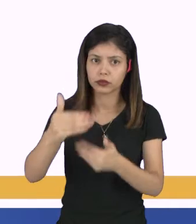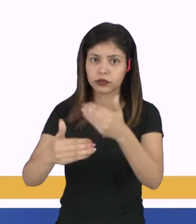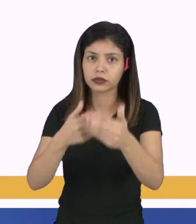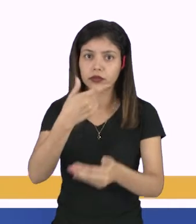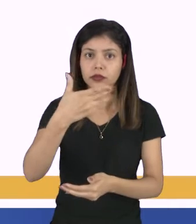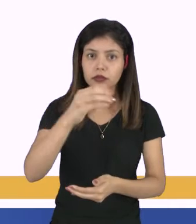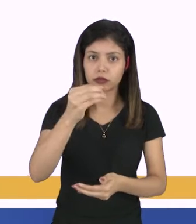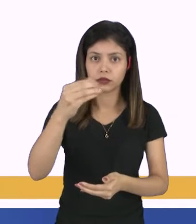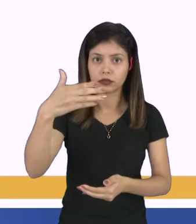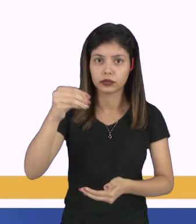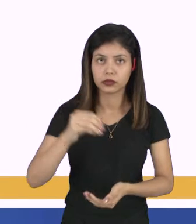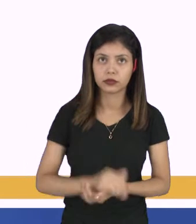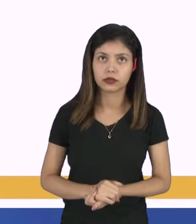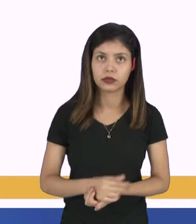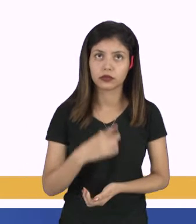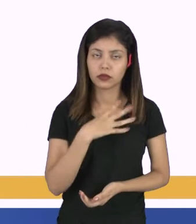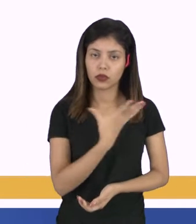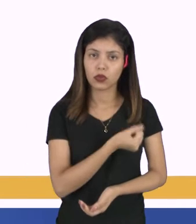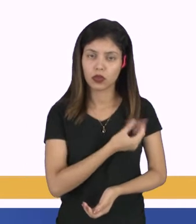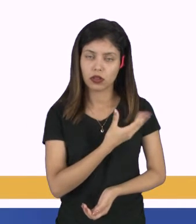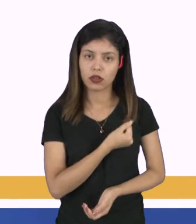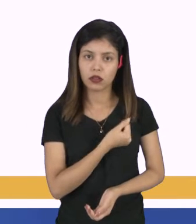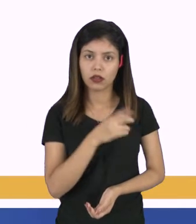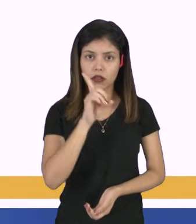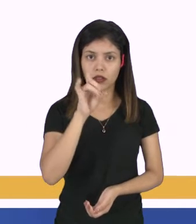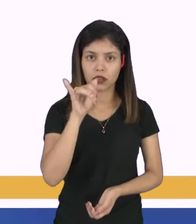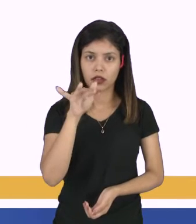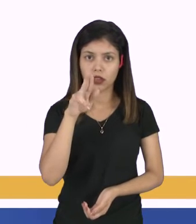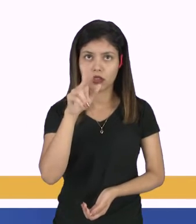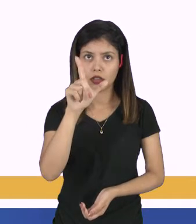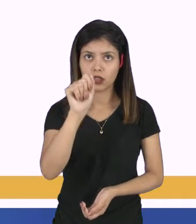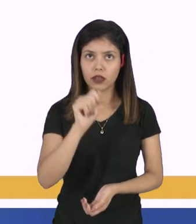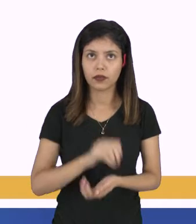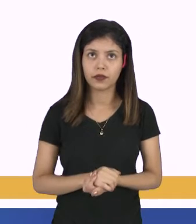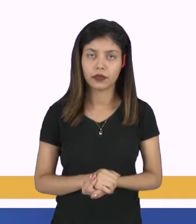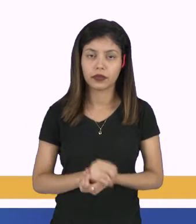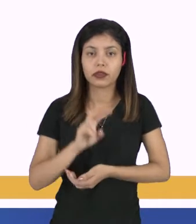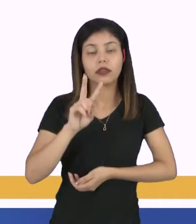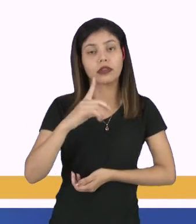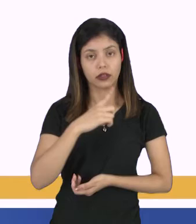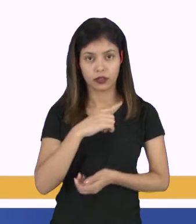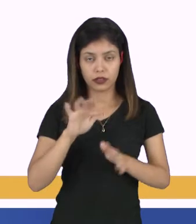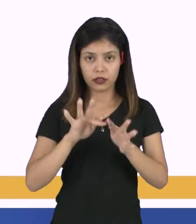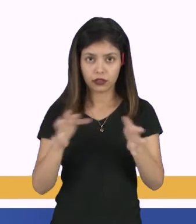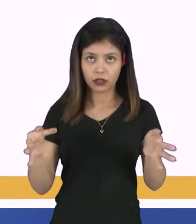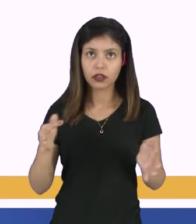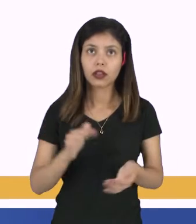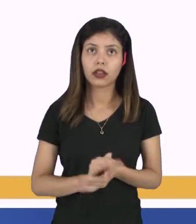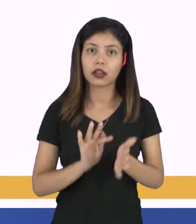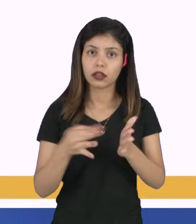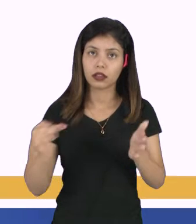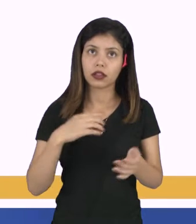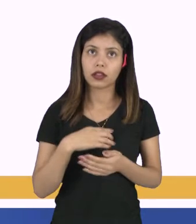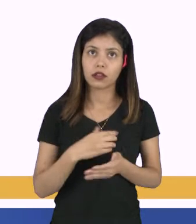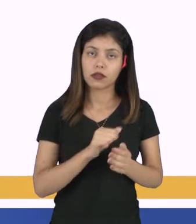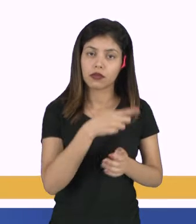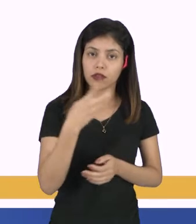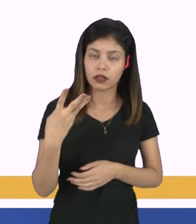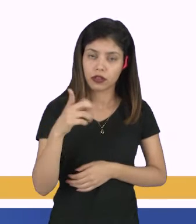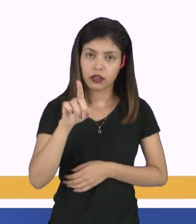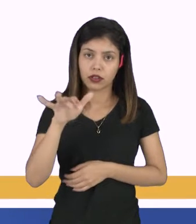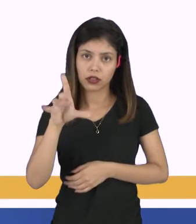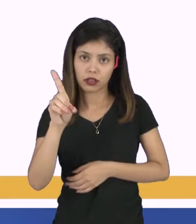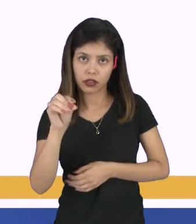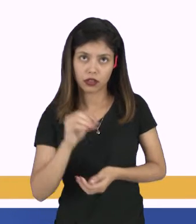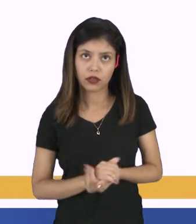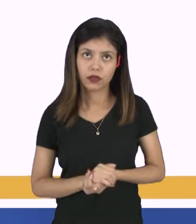letivo 2020, que o número de diagonais de um polígono em função da quantidade de lados é